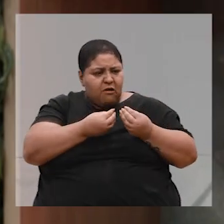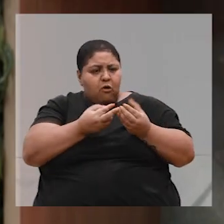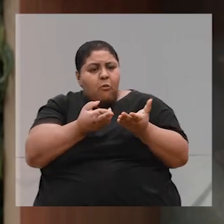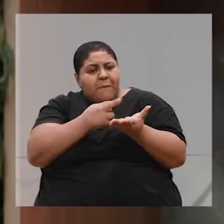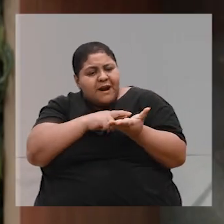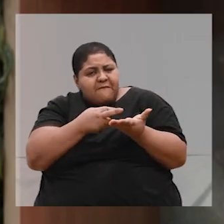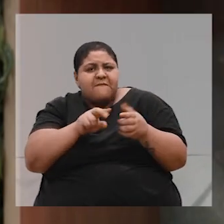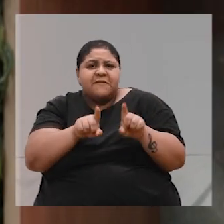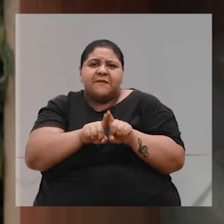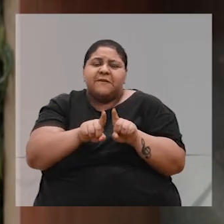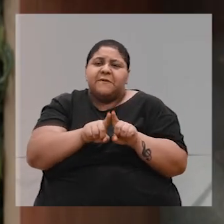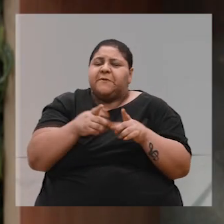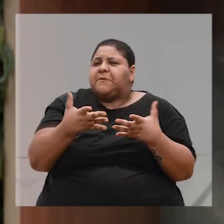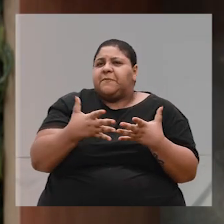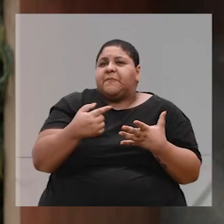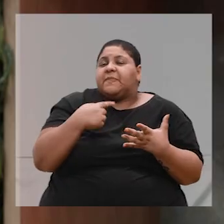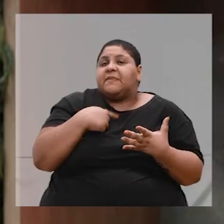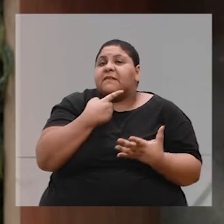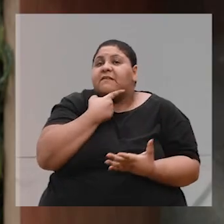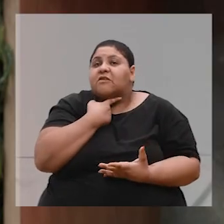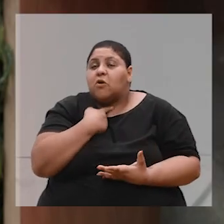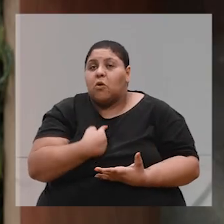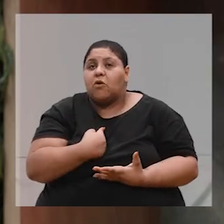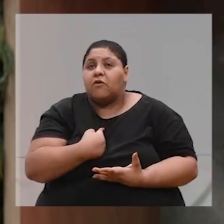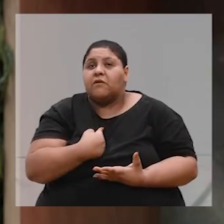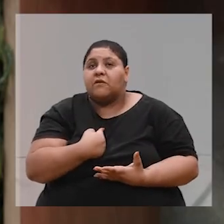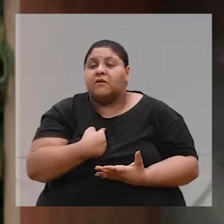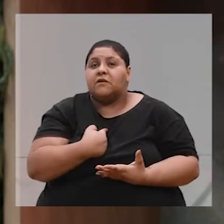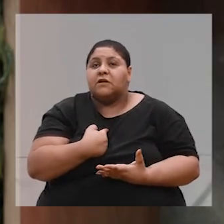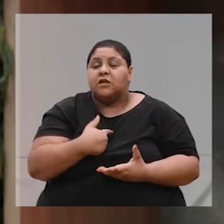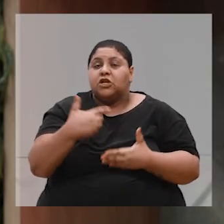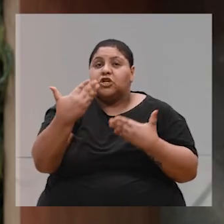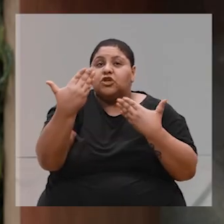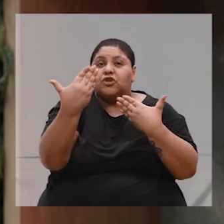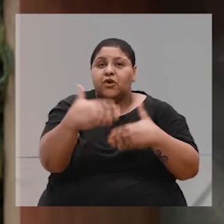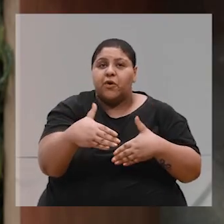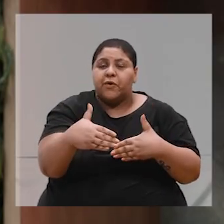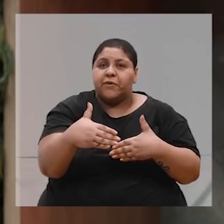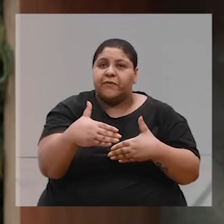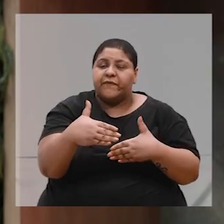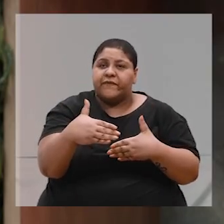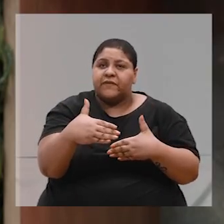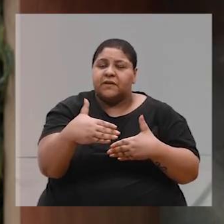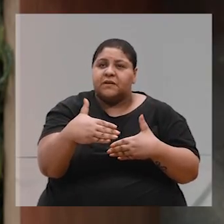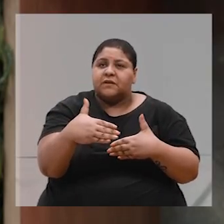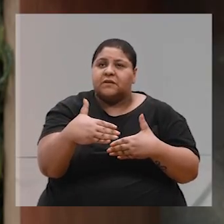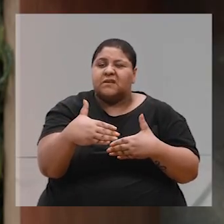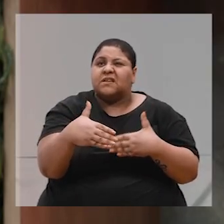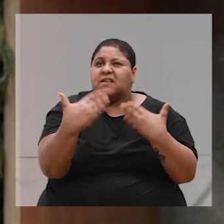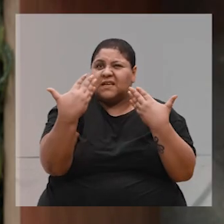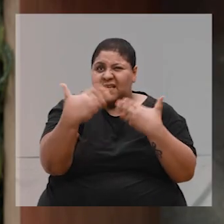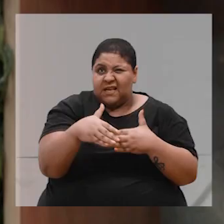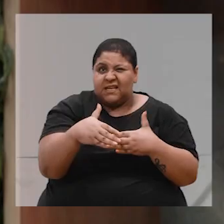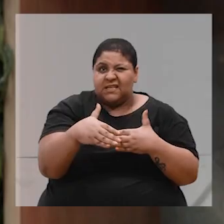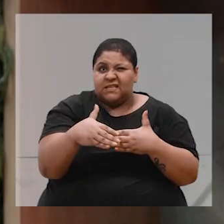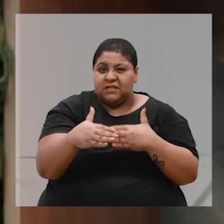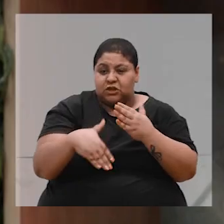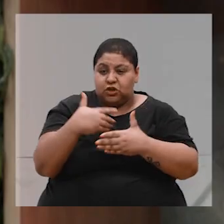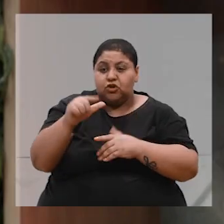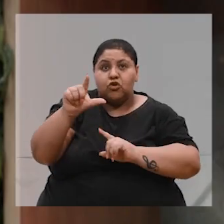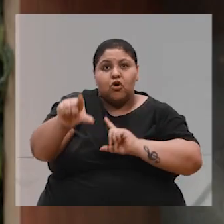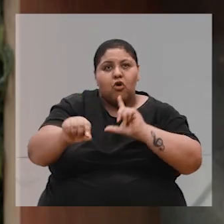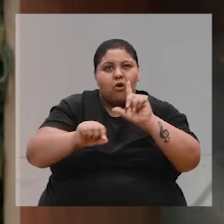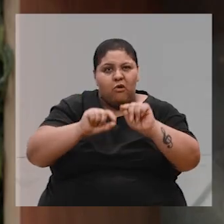Pega uma revista lá. Aí eu gosto muito de pegar provas de essas provas de